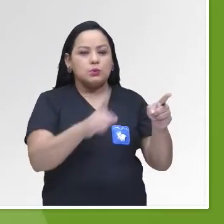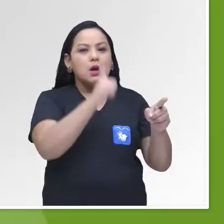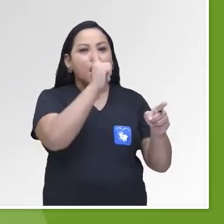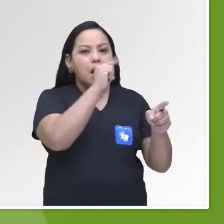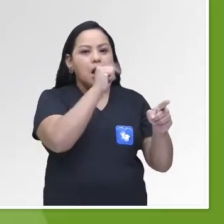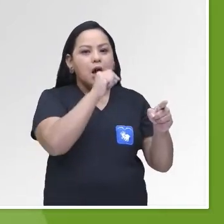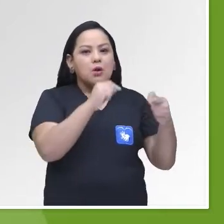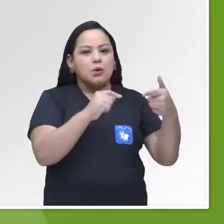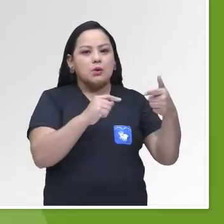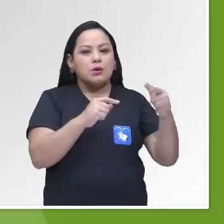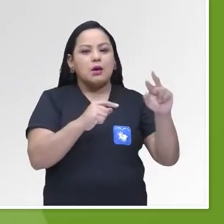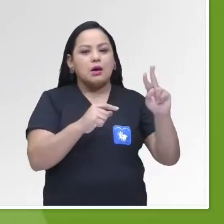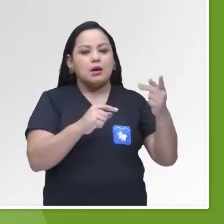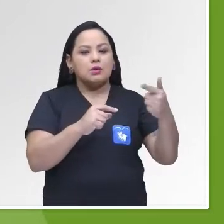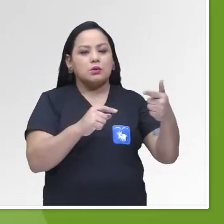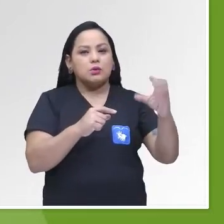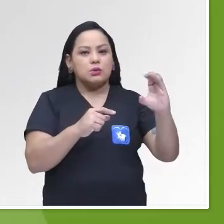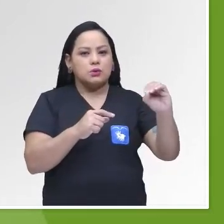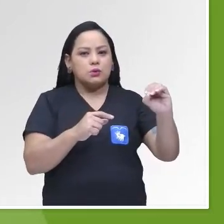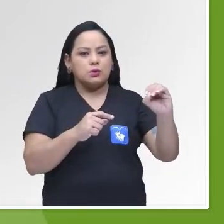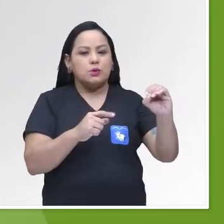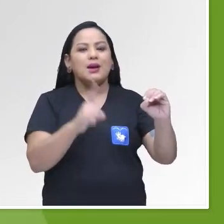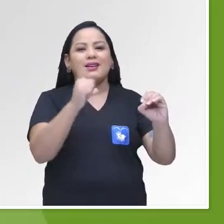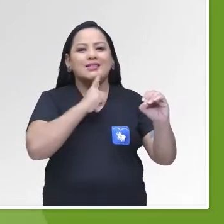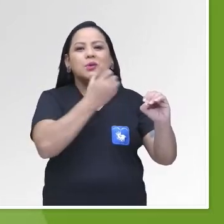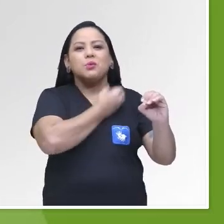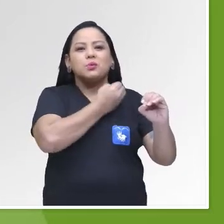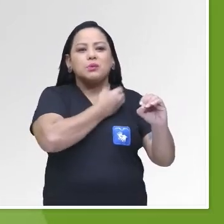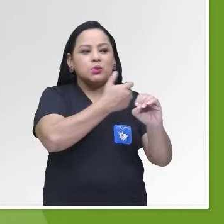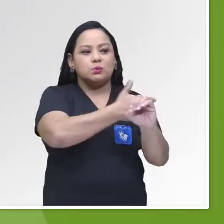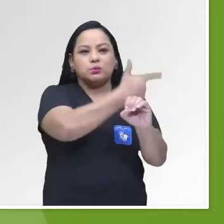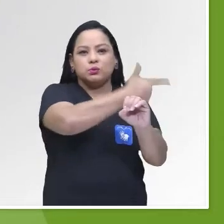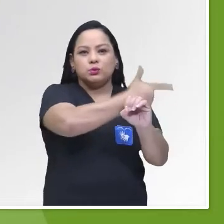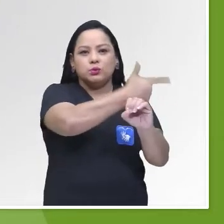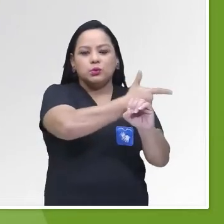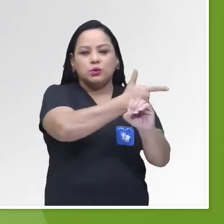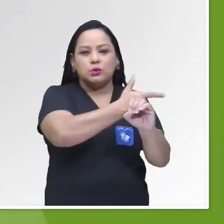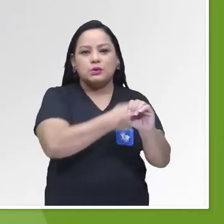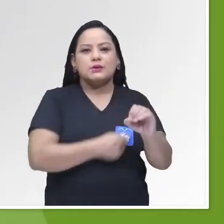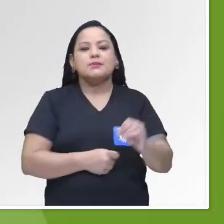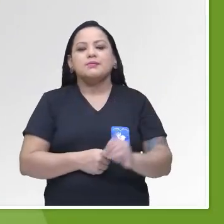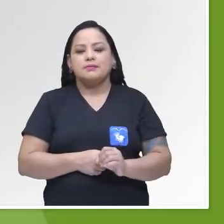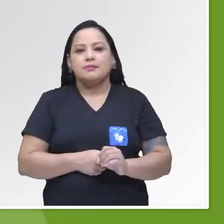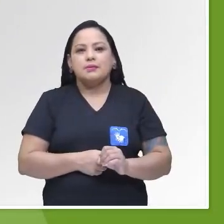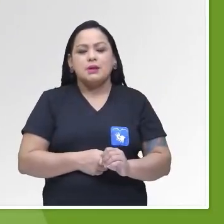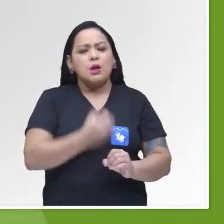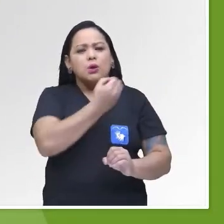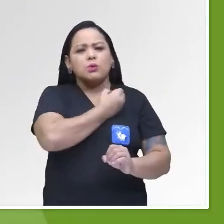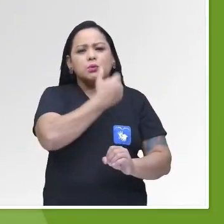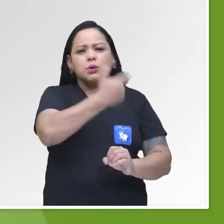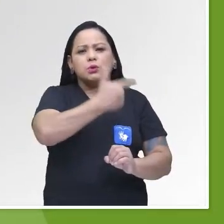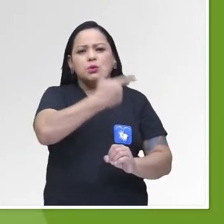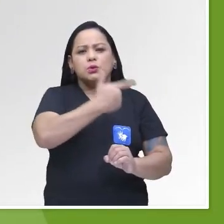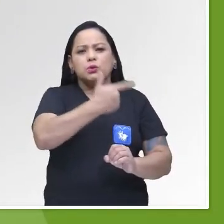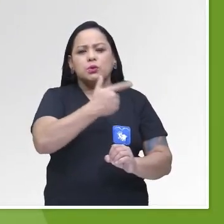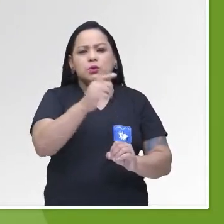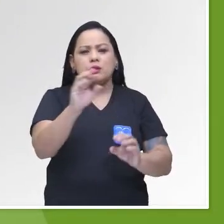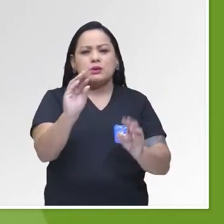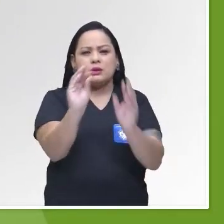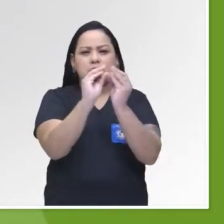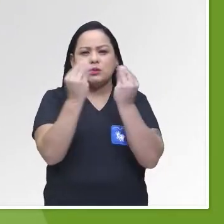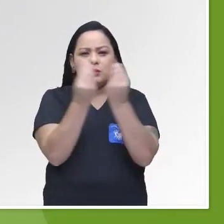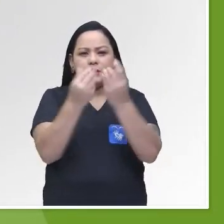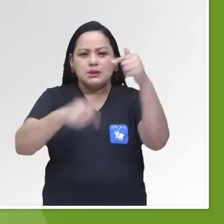também um coeficiente 2. Esse número 2 que aparece aqui na substância química,